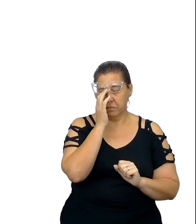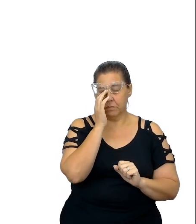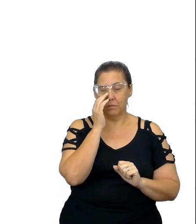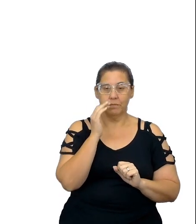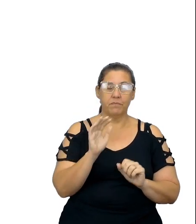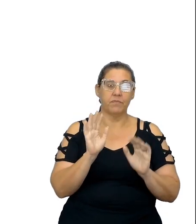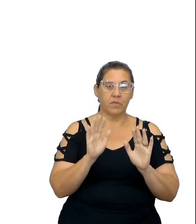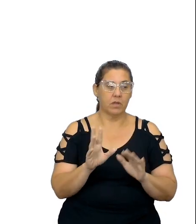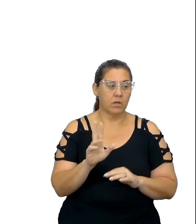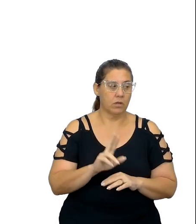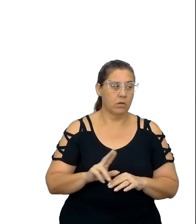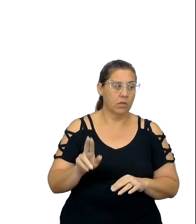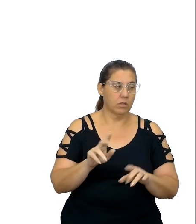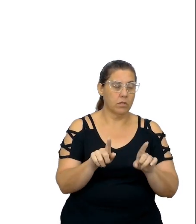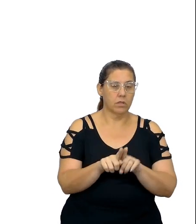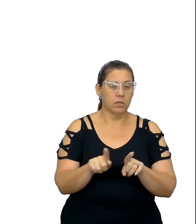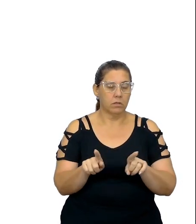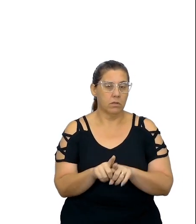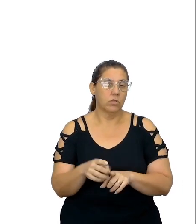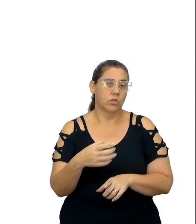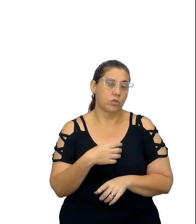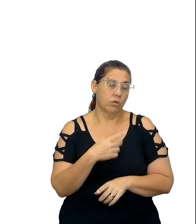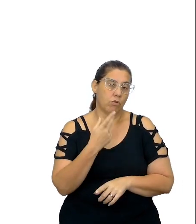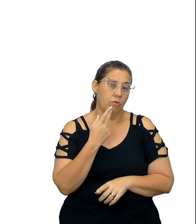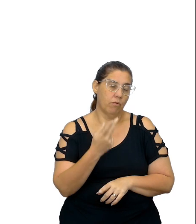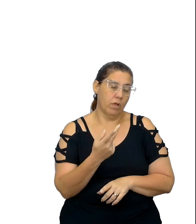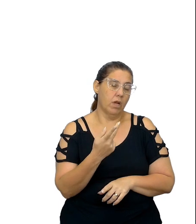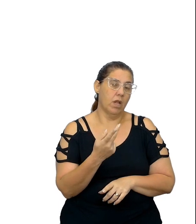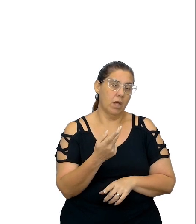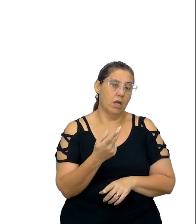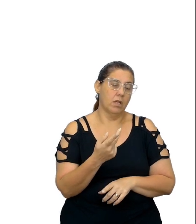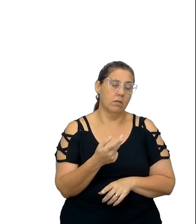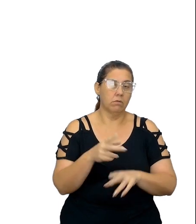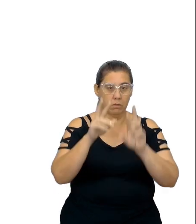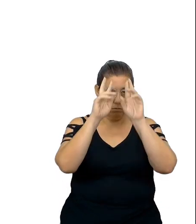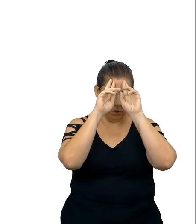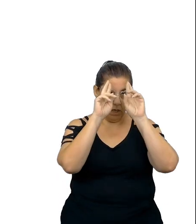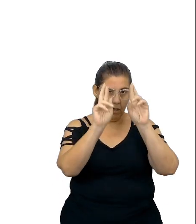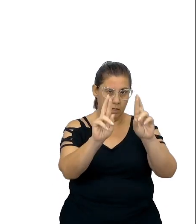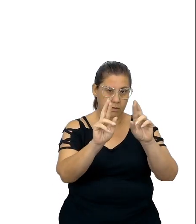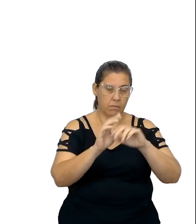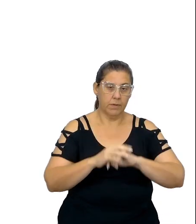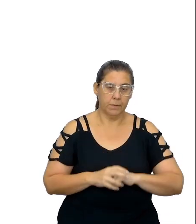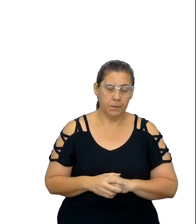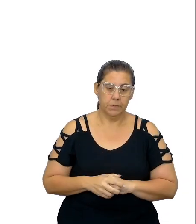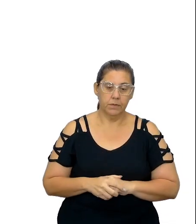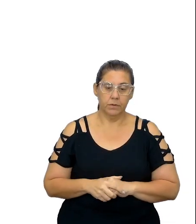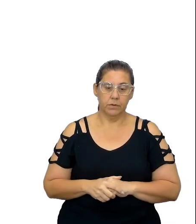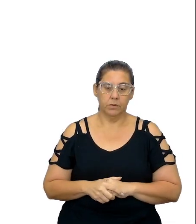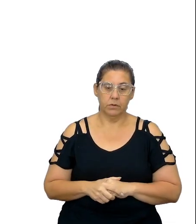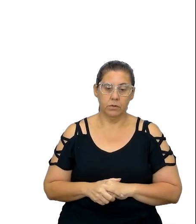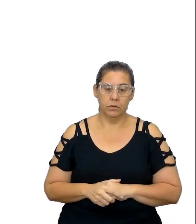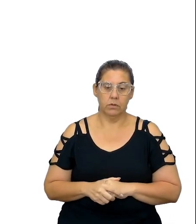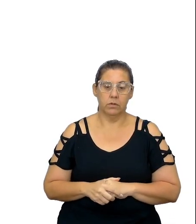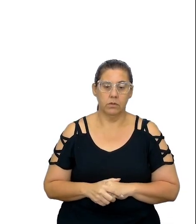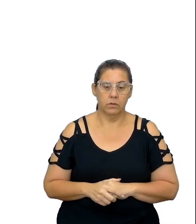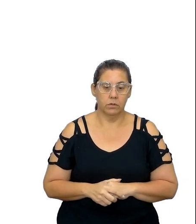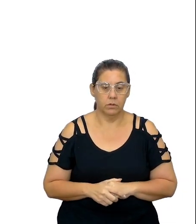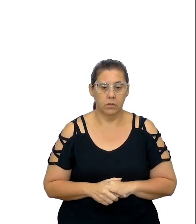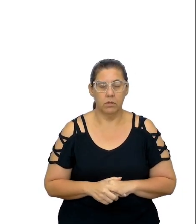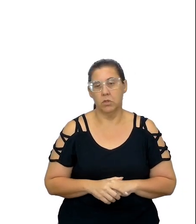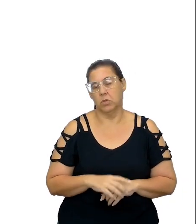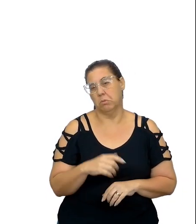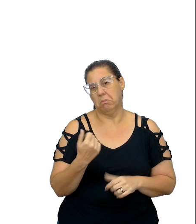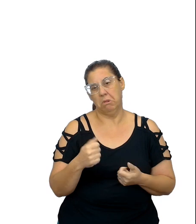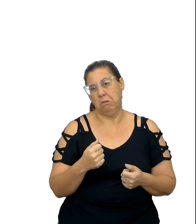se utilizar a coloquialidade, que seja de uma forma respeitosa, sem uso de extremas gírias,